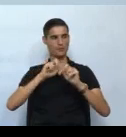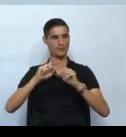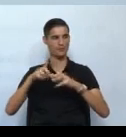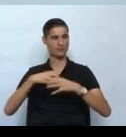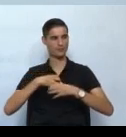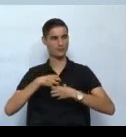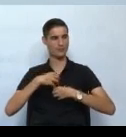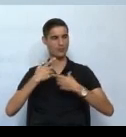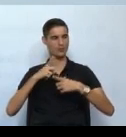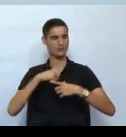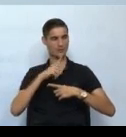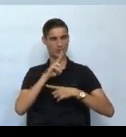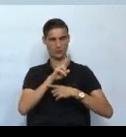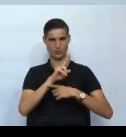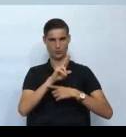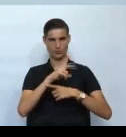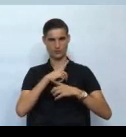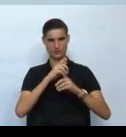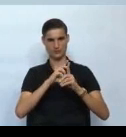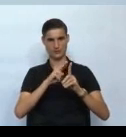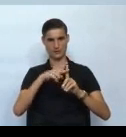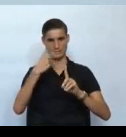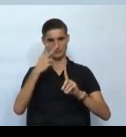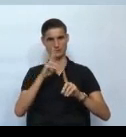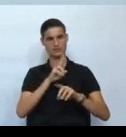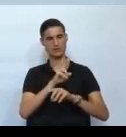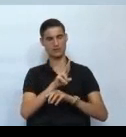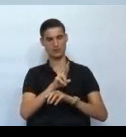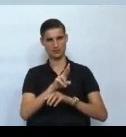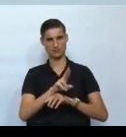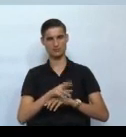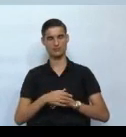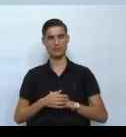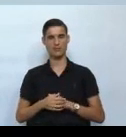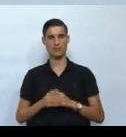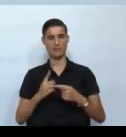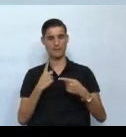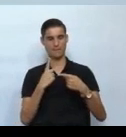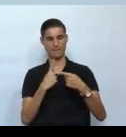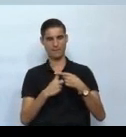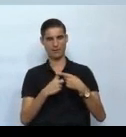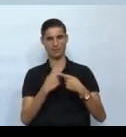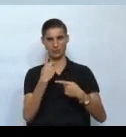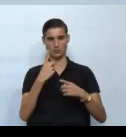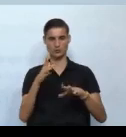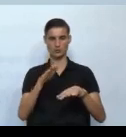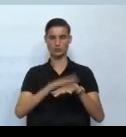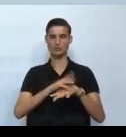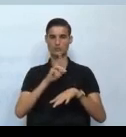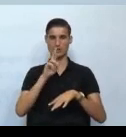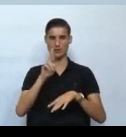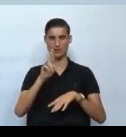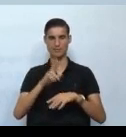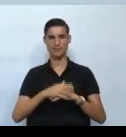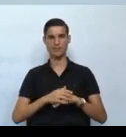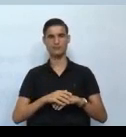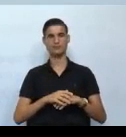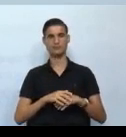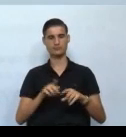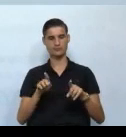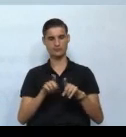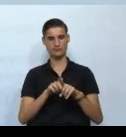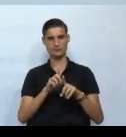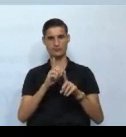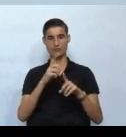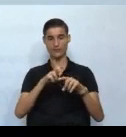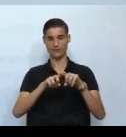aqui, onde eu tenho derivada segunda em relação a r, mais 1 sobre r, vezes a